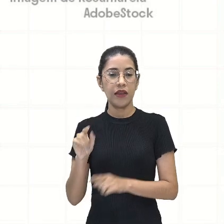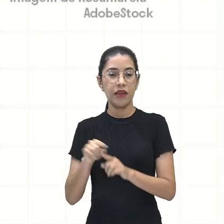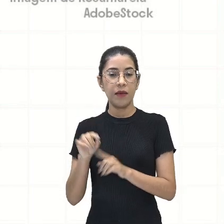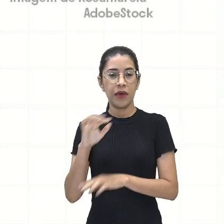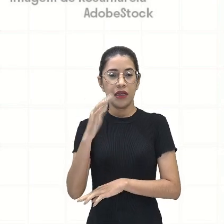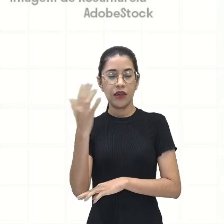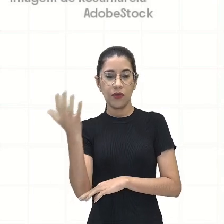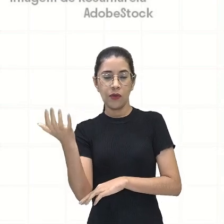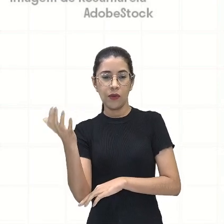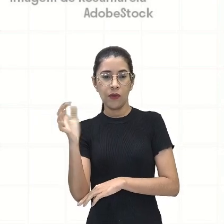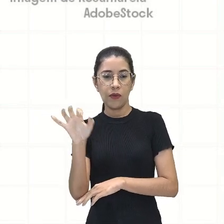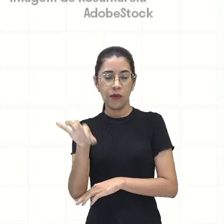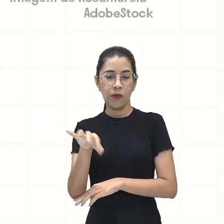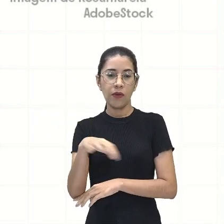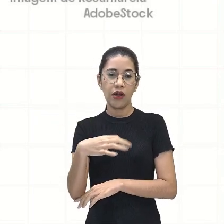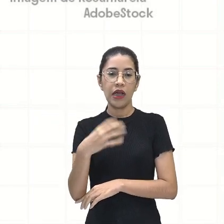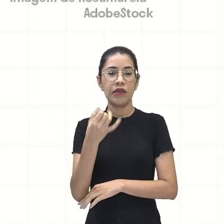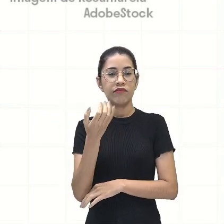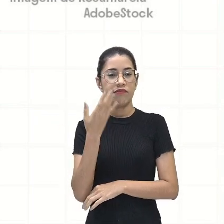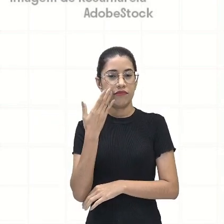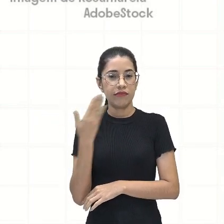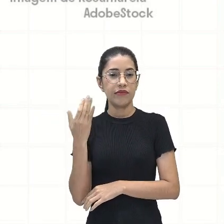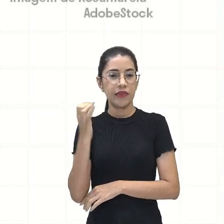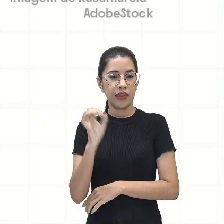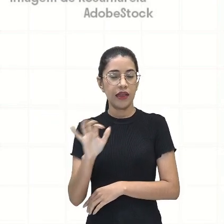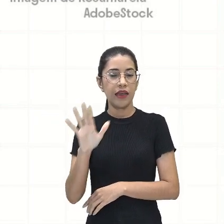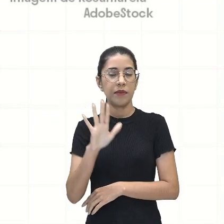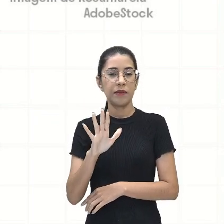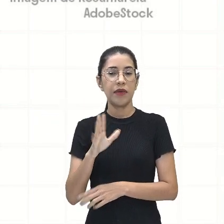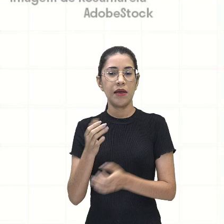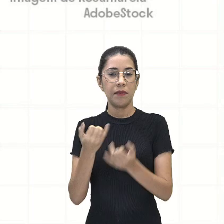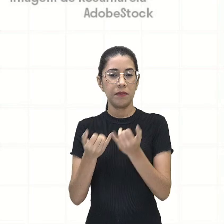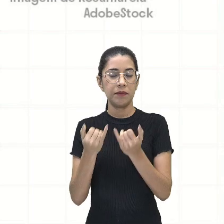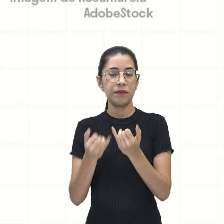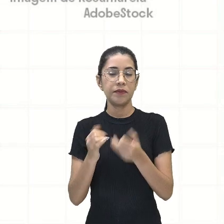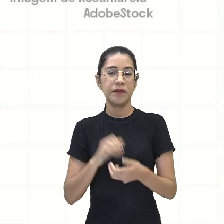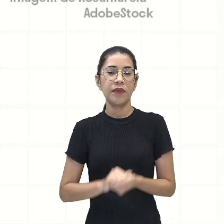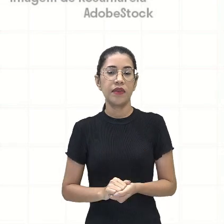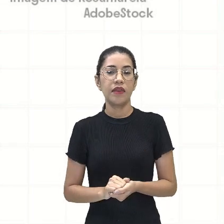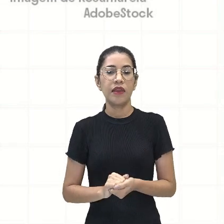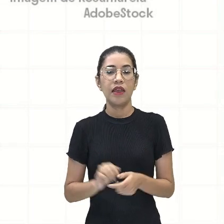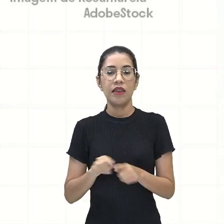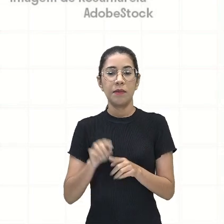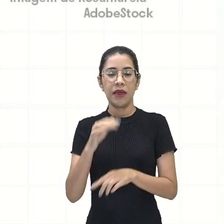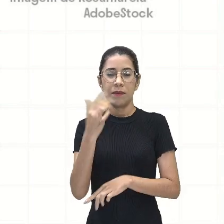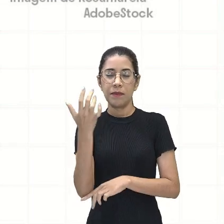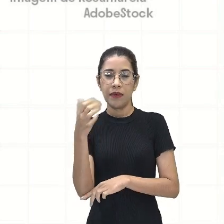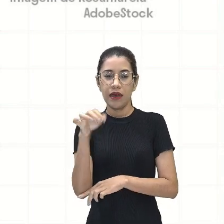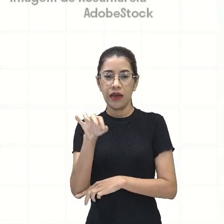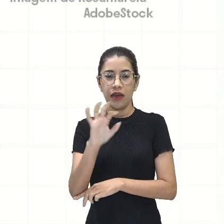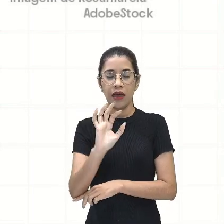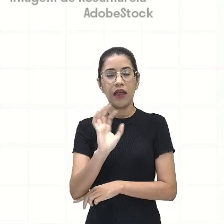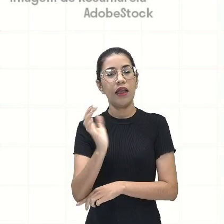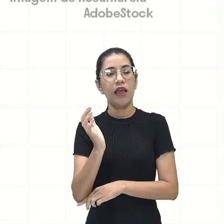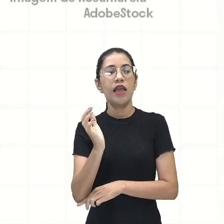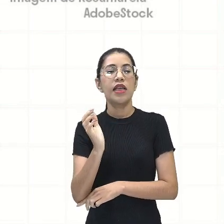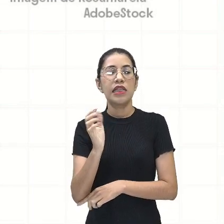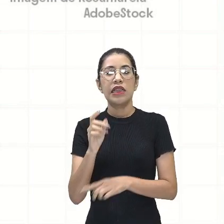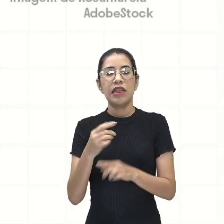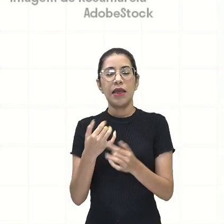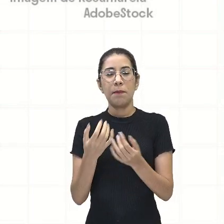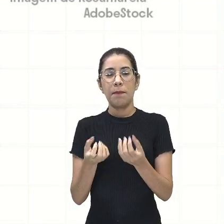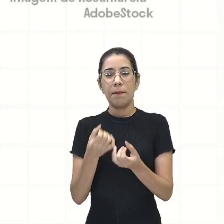inclinadas, tortuosas, né, como vocês podem visualizar aí, com ramificações irregulares e retorcidas e geralmente com evidências